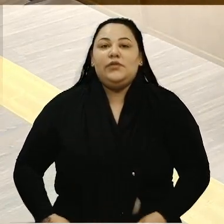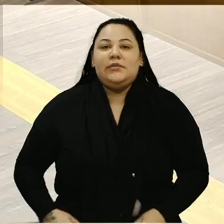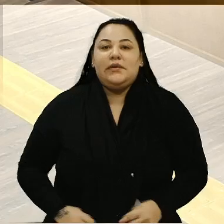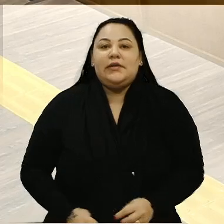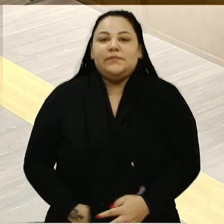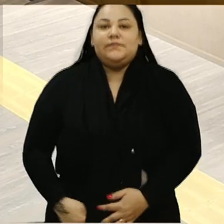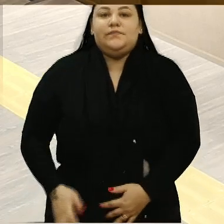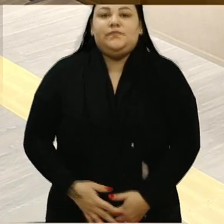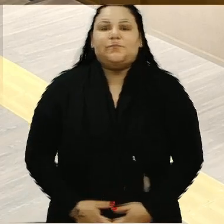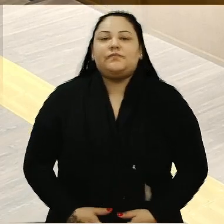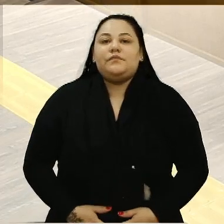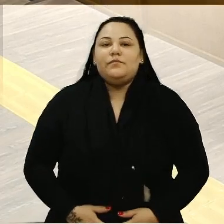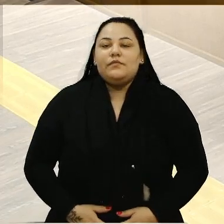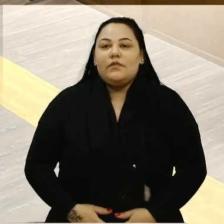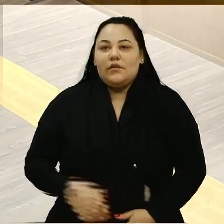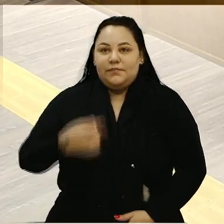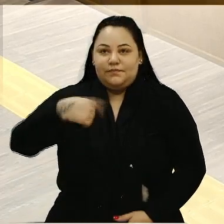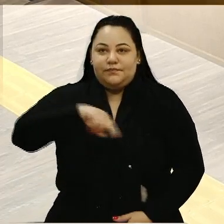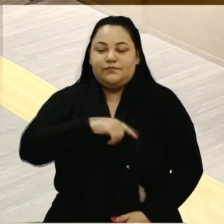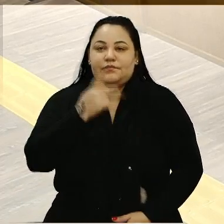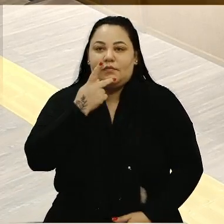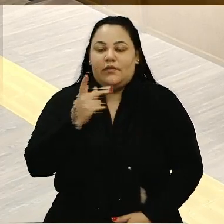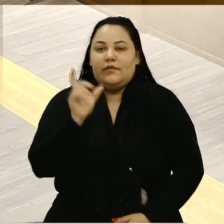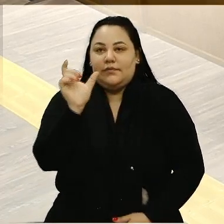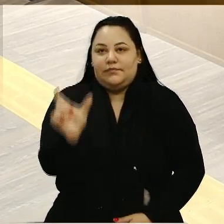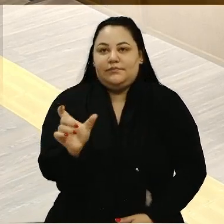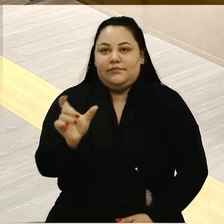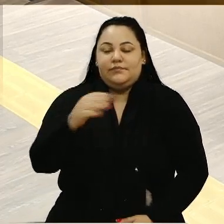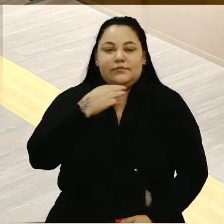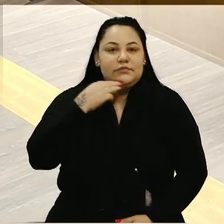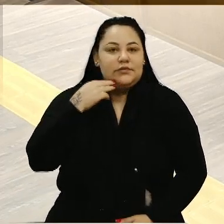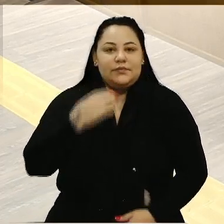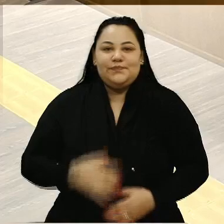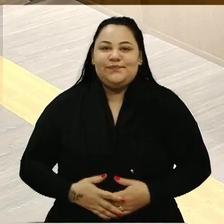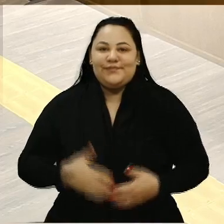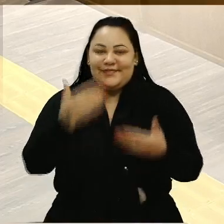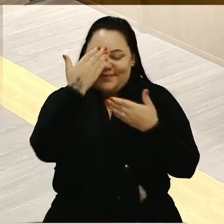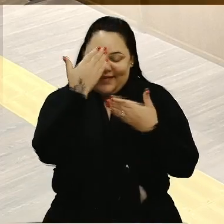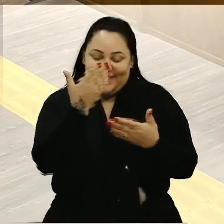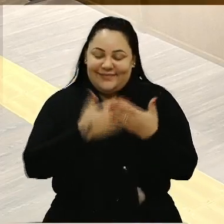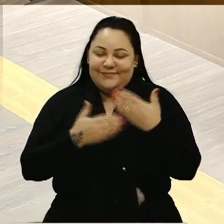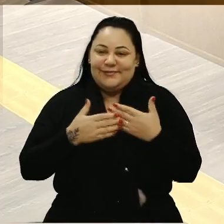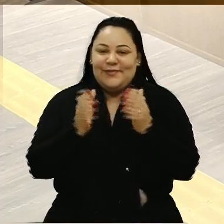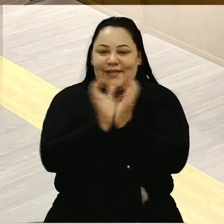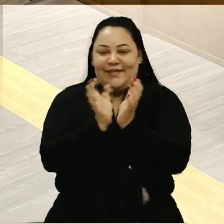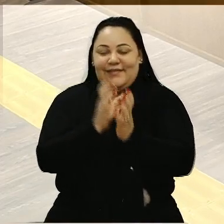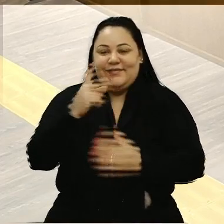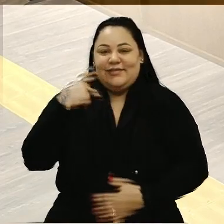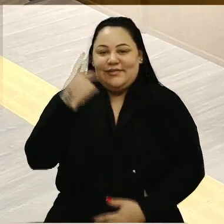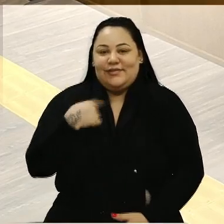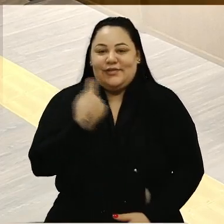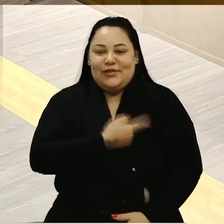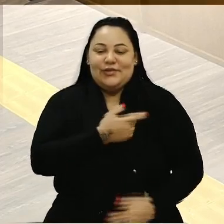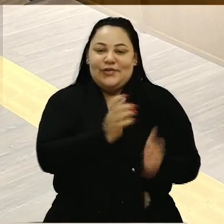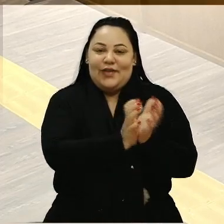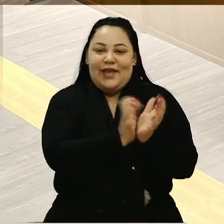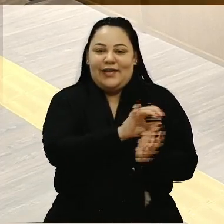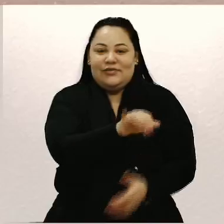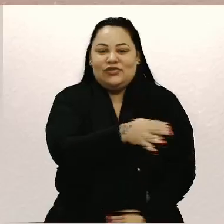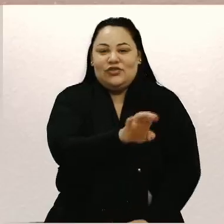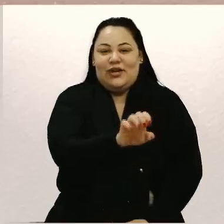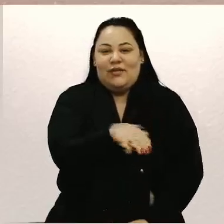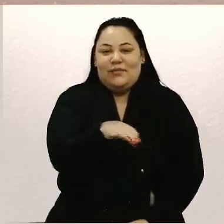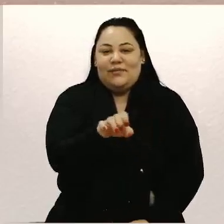Com a palavra, nosso presidente, vereadora Marisol Santos. Obrigada, vereador Renato, colegas vereadores, nosso colega, vereador Gemerson